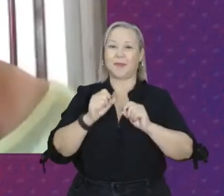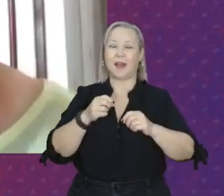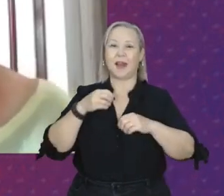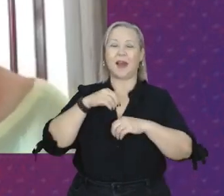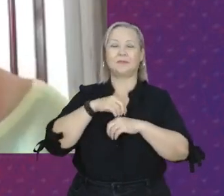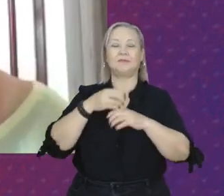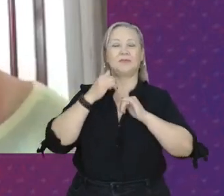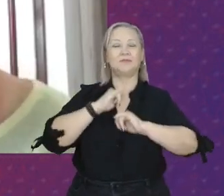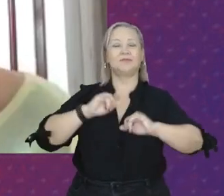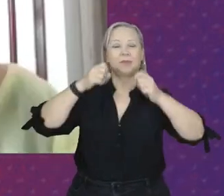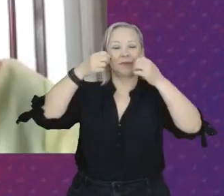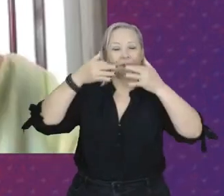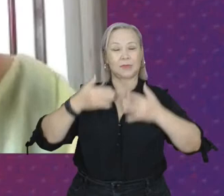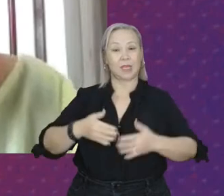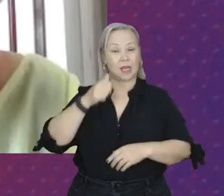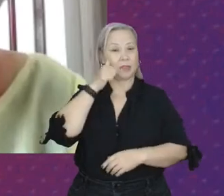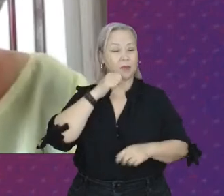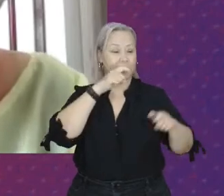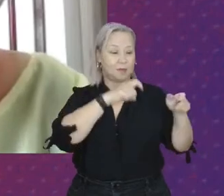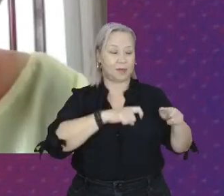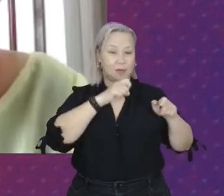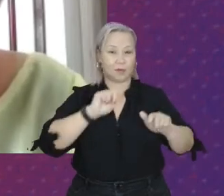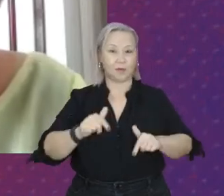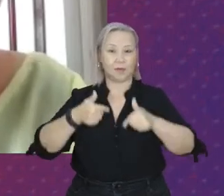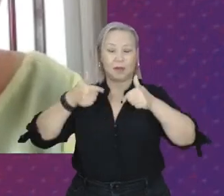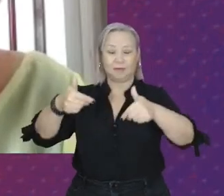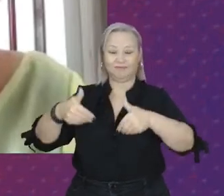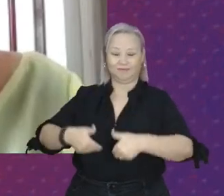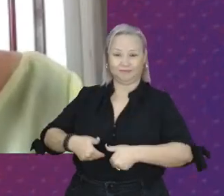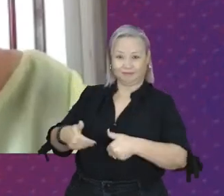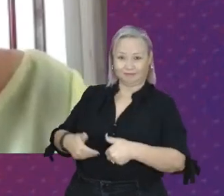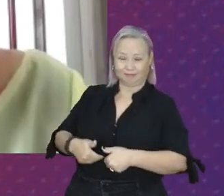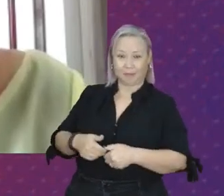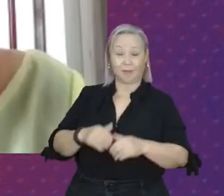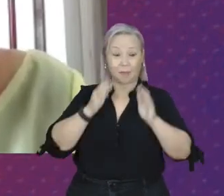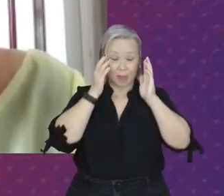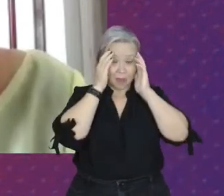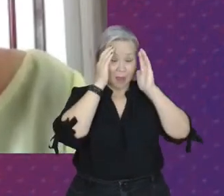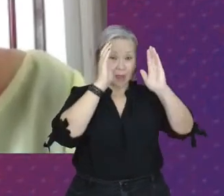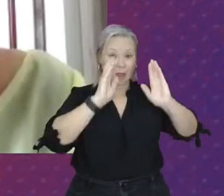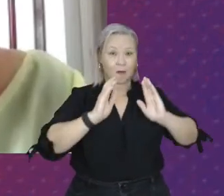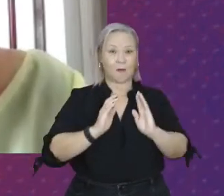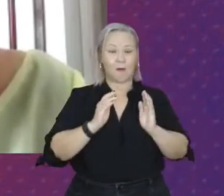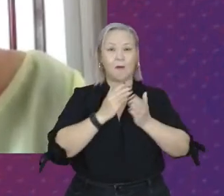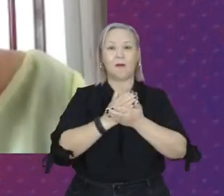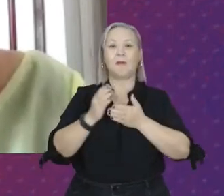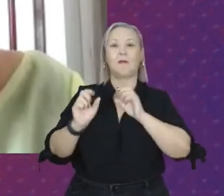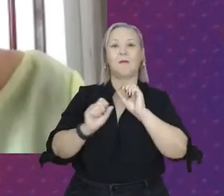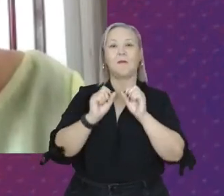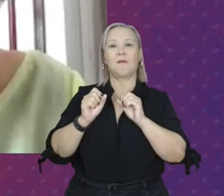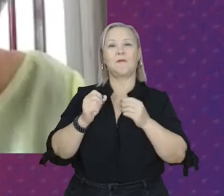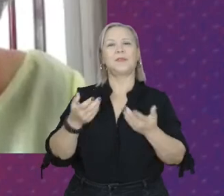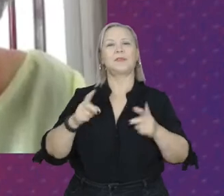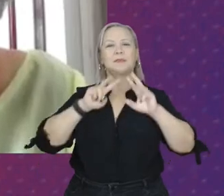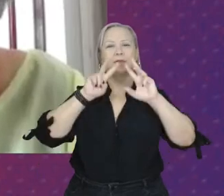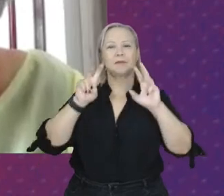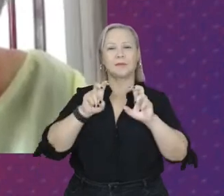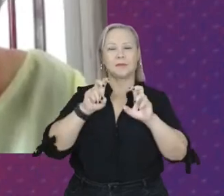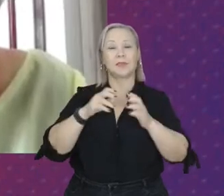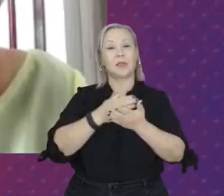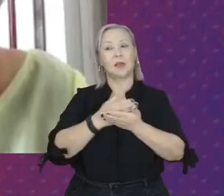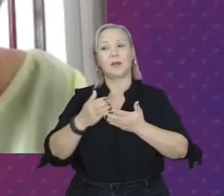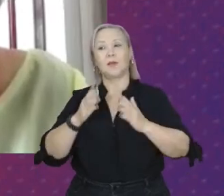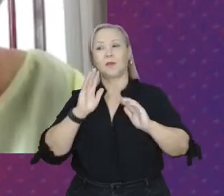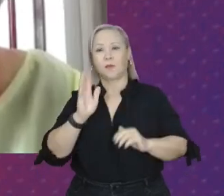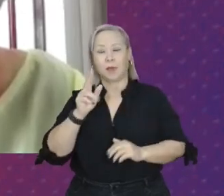sobre as mulheres rurais e o enfrentamento da fome. É uma honra vir conversar com vocês. E começo